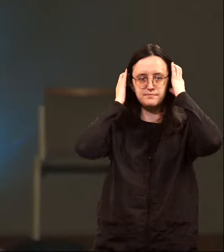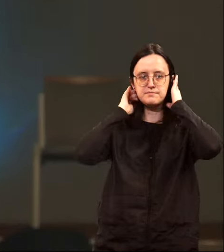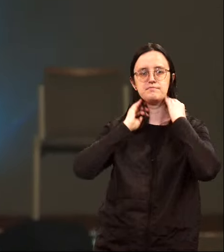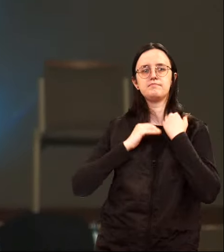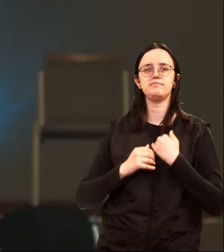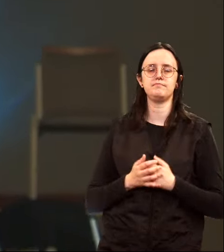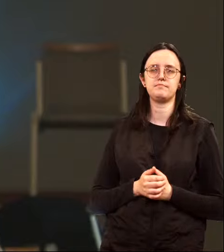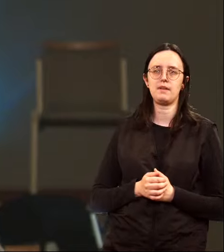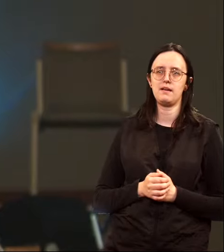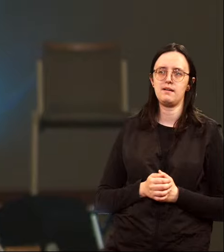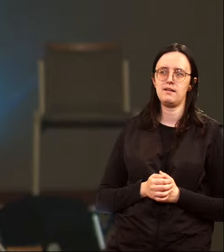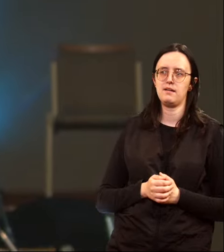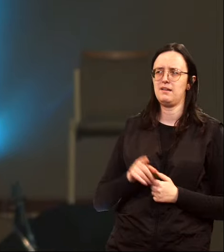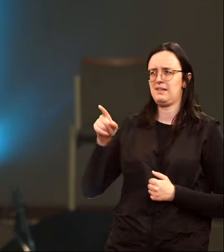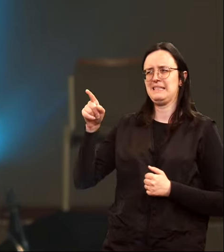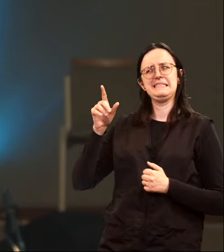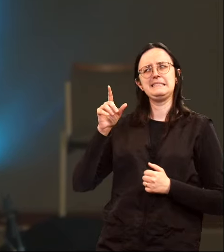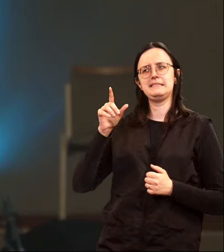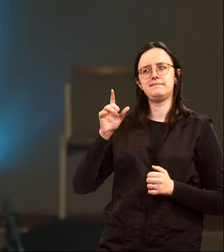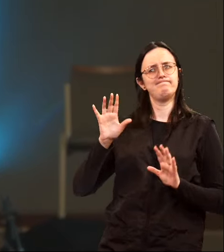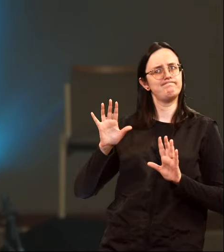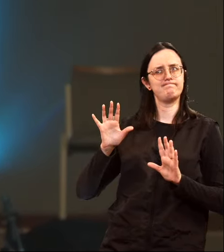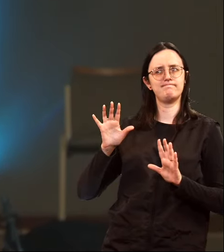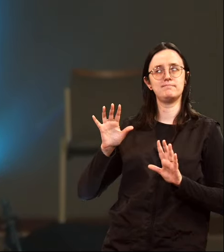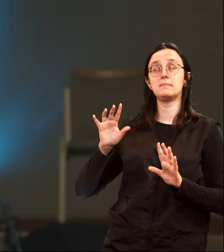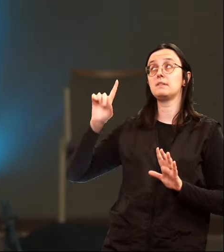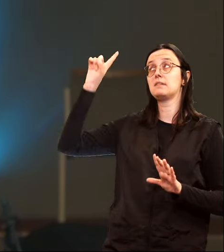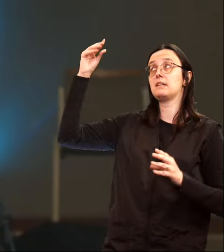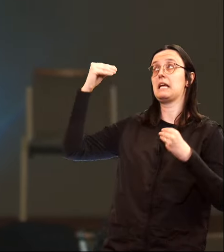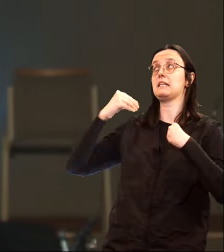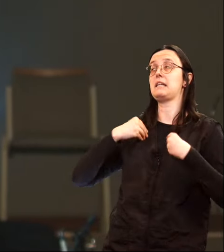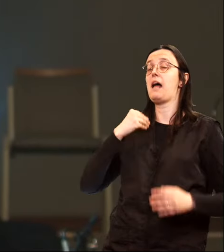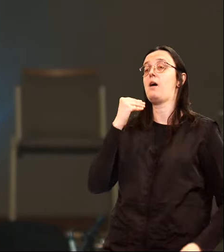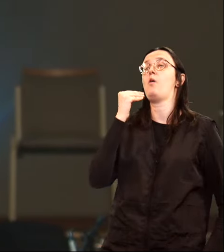Quando vem uma injustiça, vem aquele negócio, opa, Deus está me dando uma